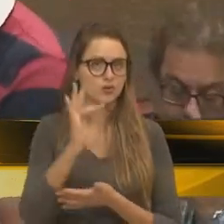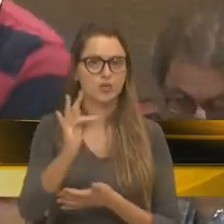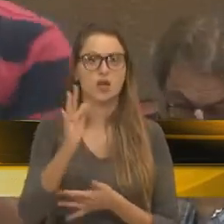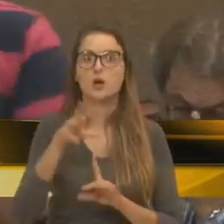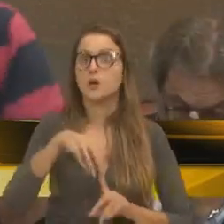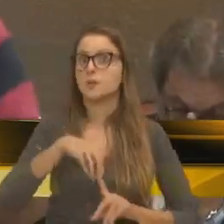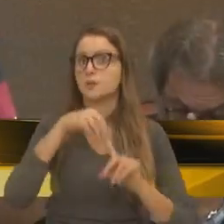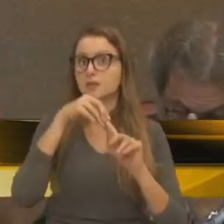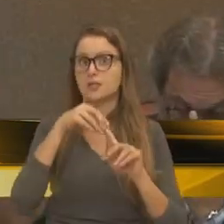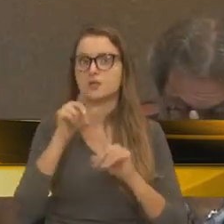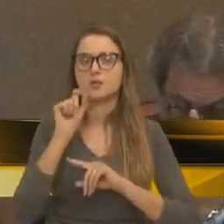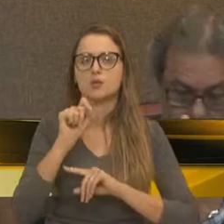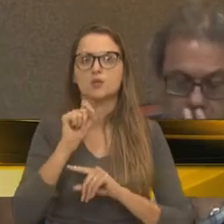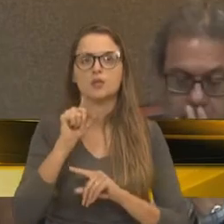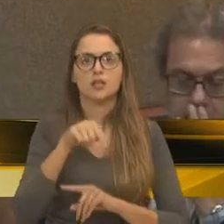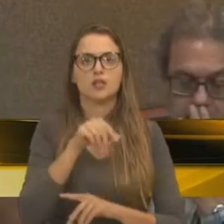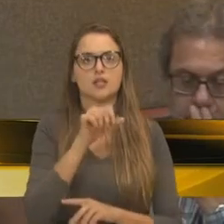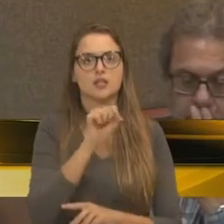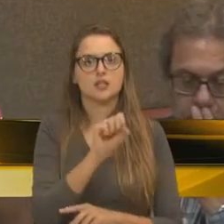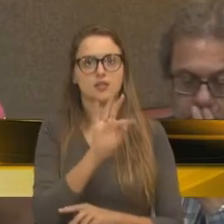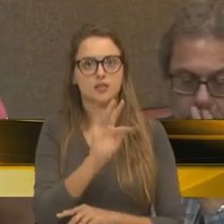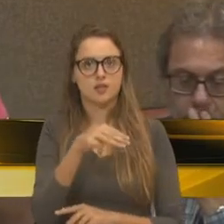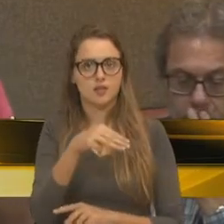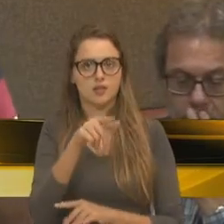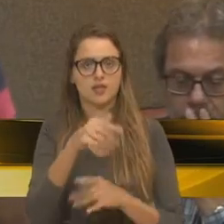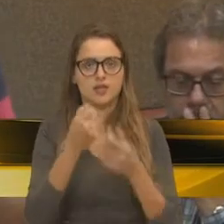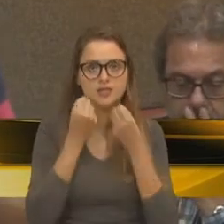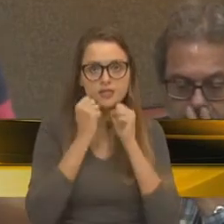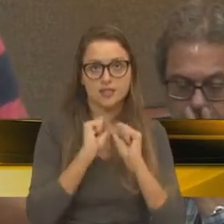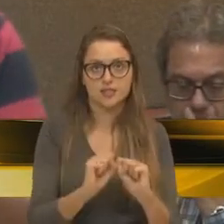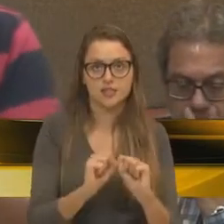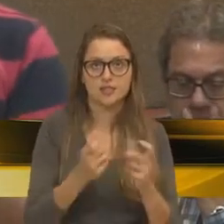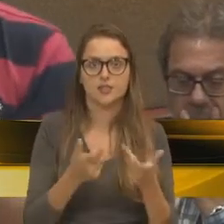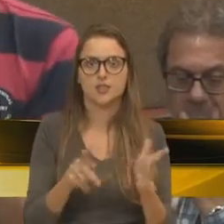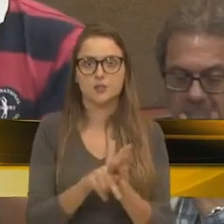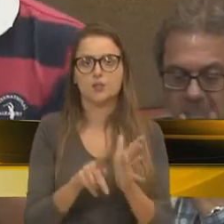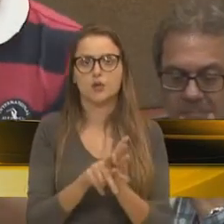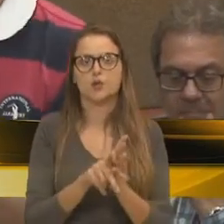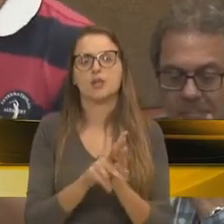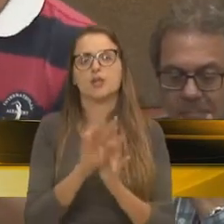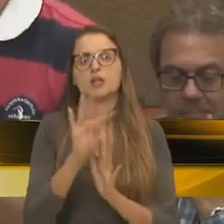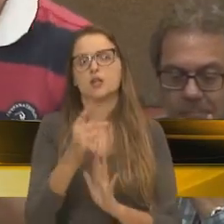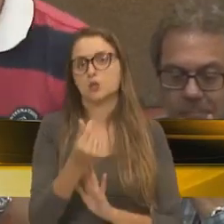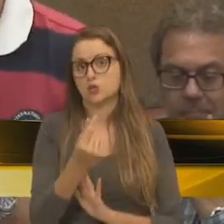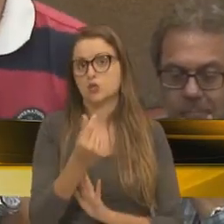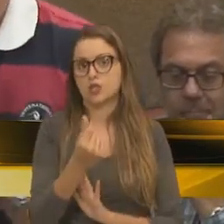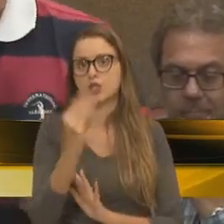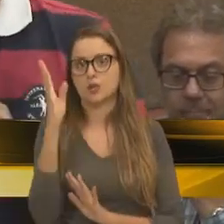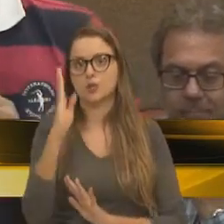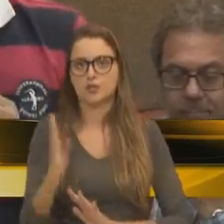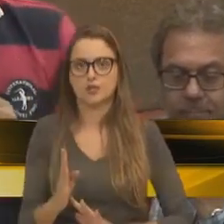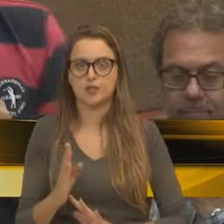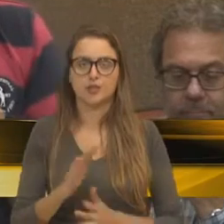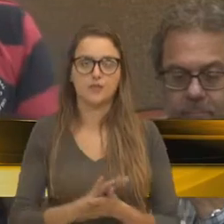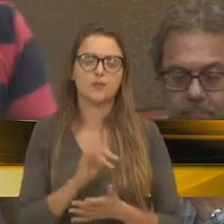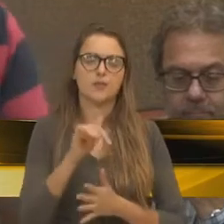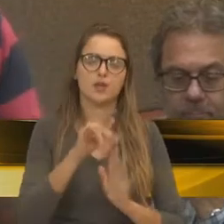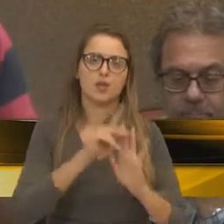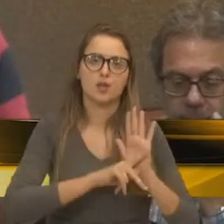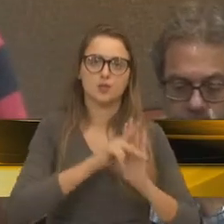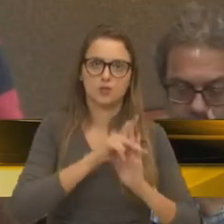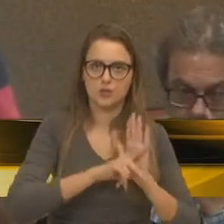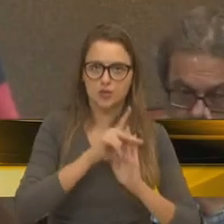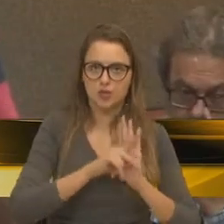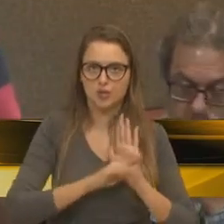à stn secretaria do tesouro nacional lá deve chegar para autorização projetos em